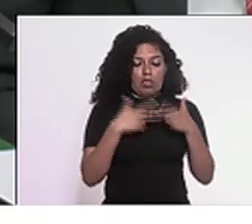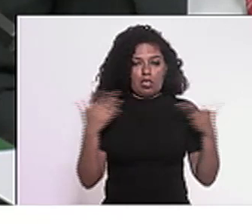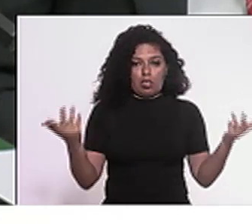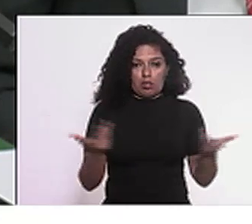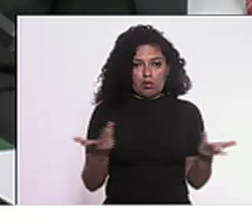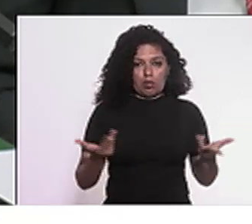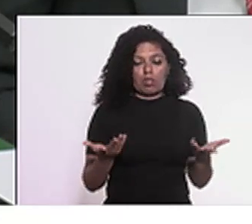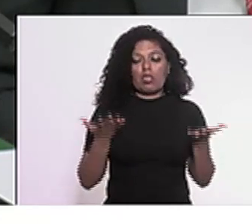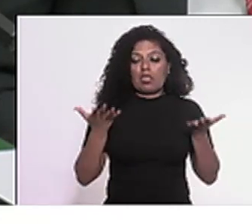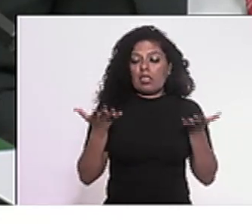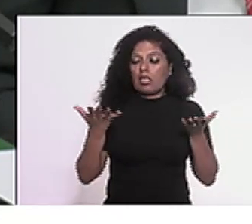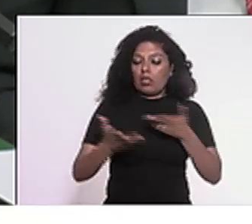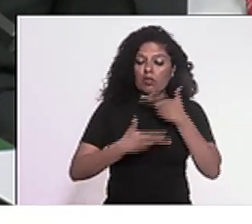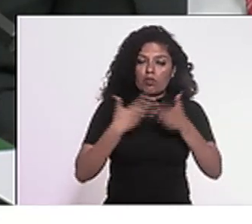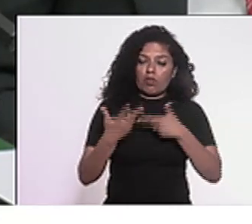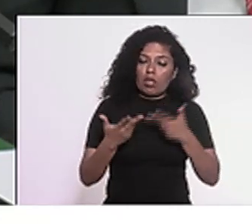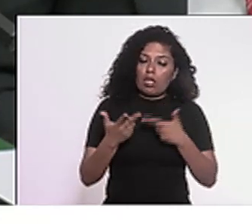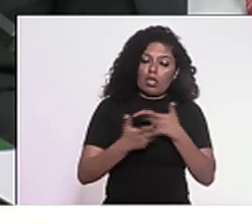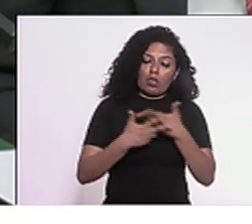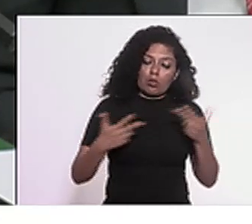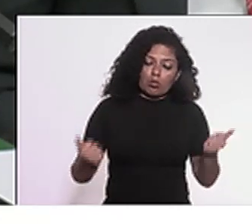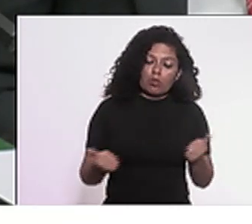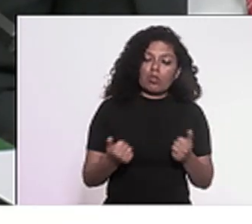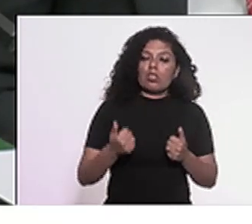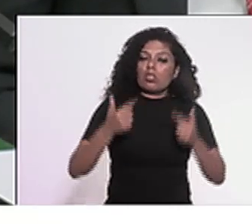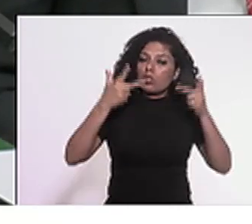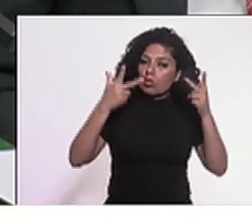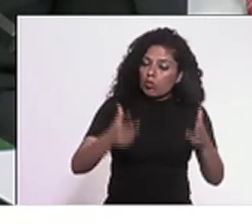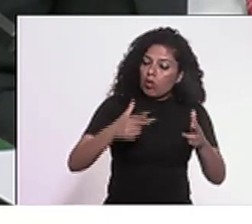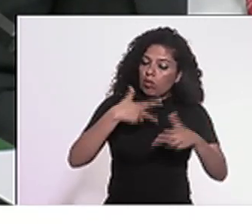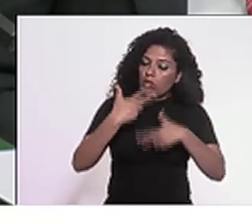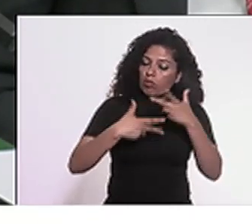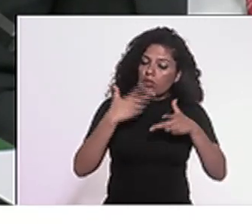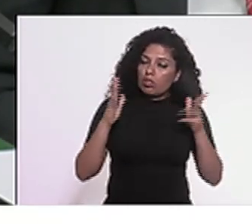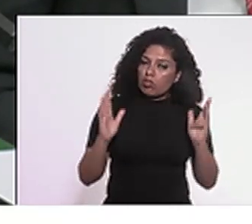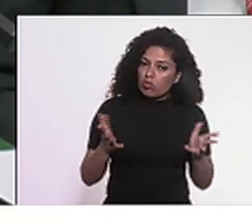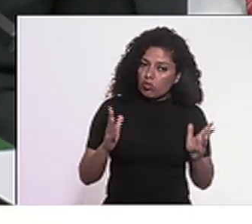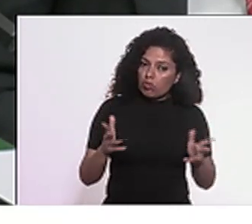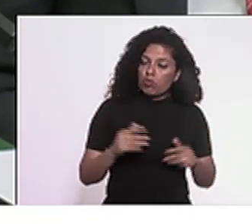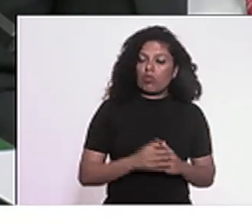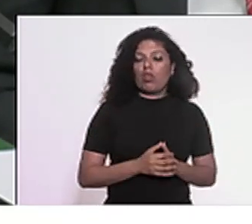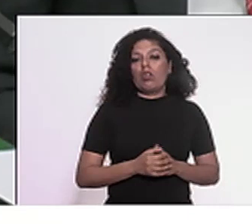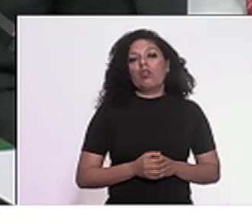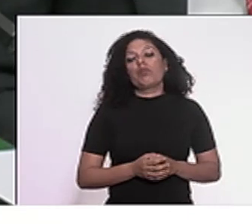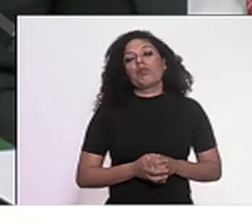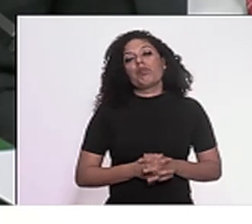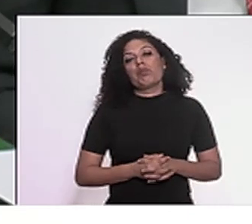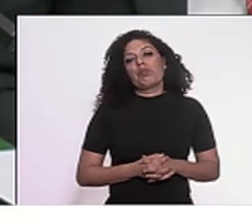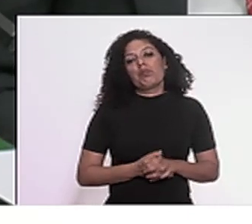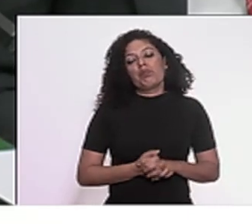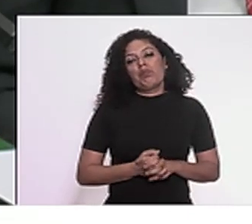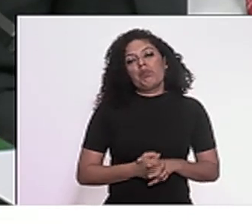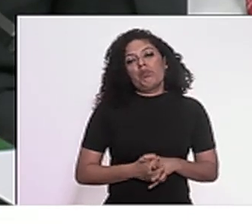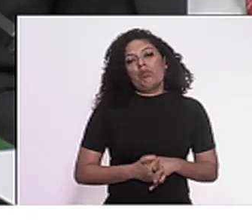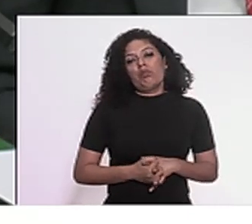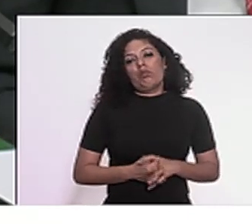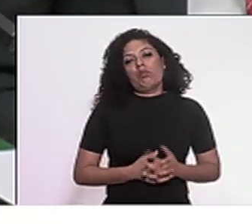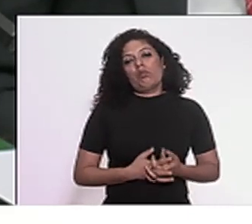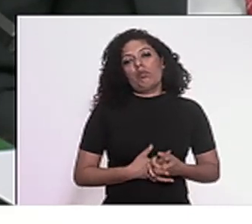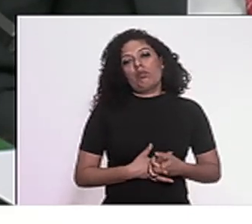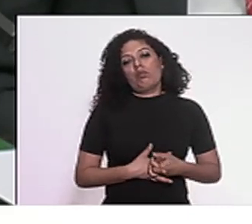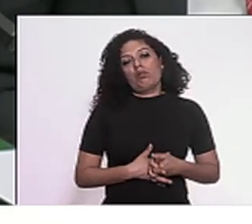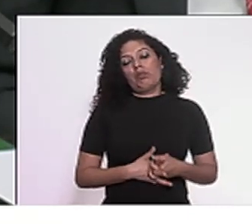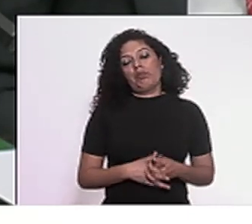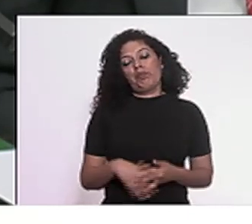gostaria de reforçar não só o que eu já disse, né, mas em dizer que, como Vossa Excelência também bem aplicou, o nosso secretário de Estado,